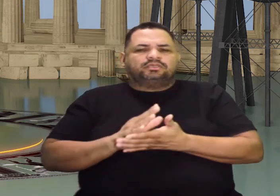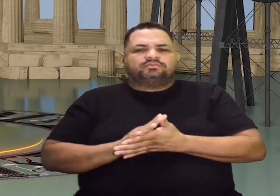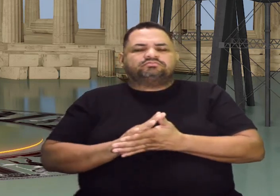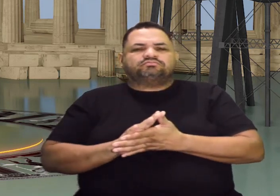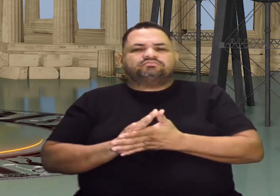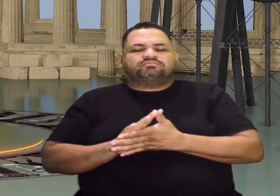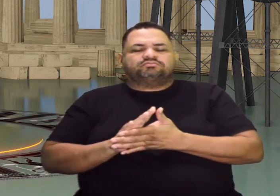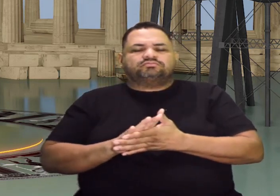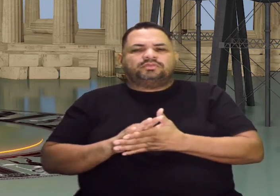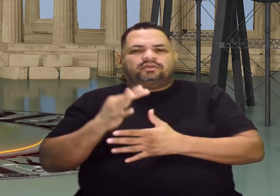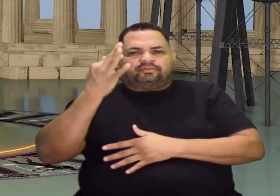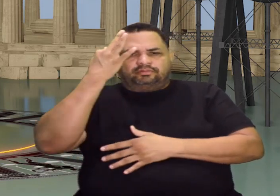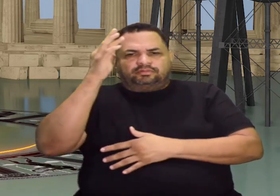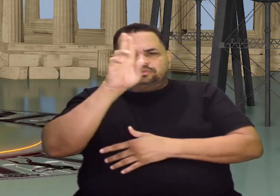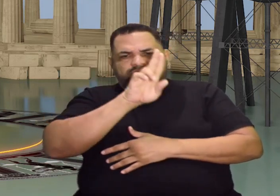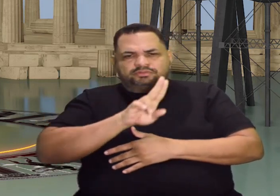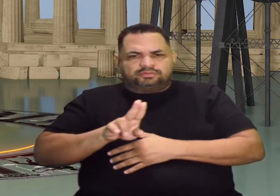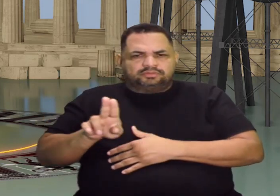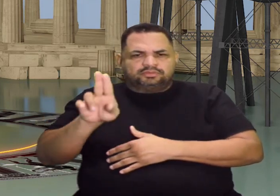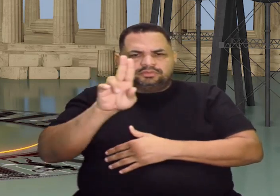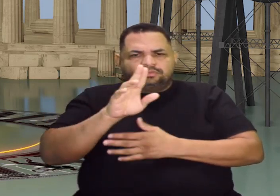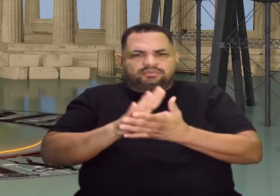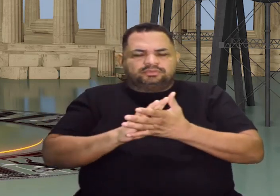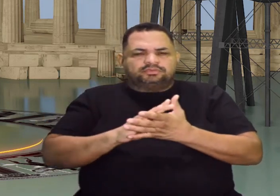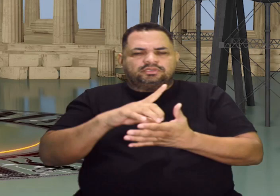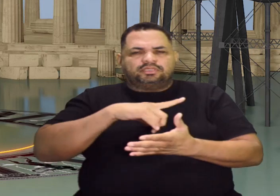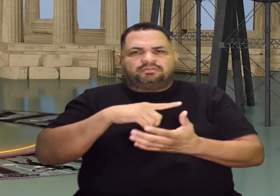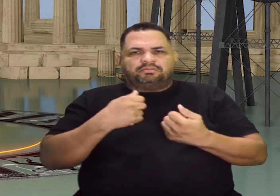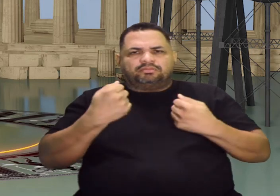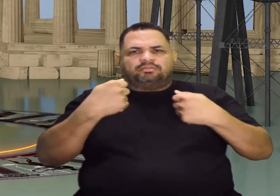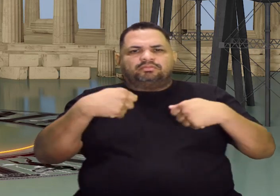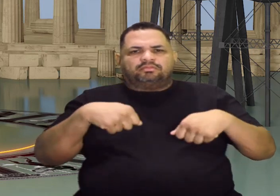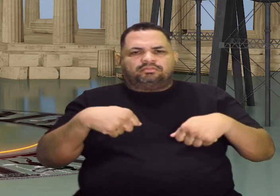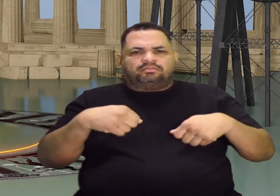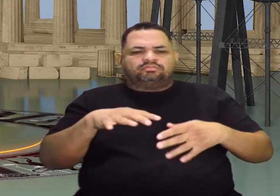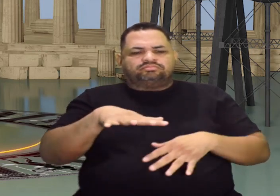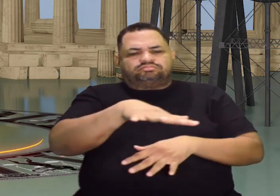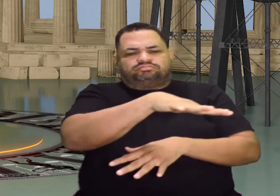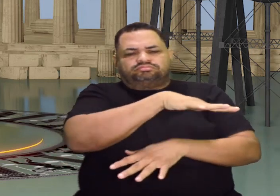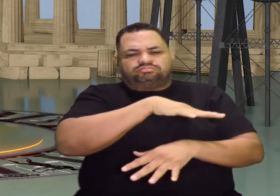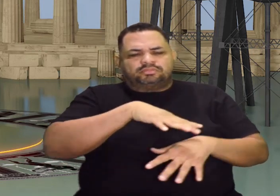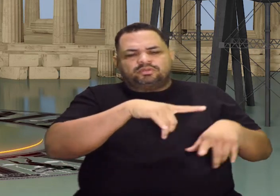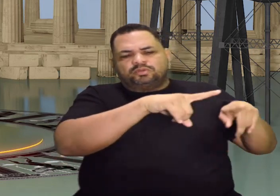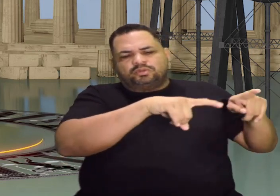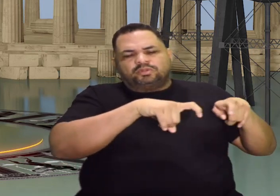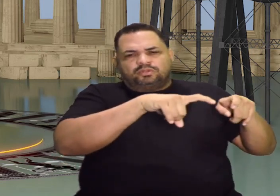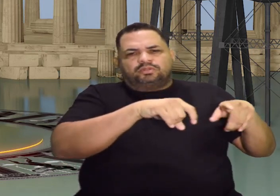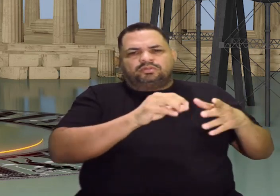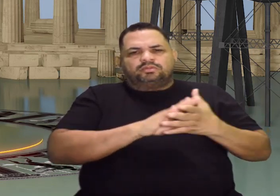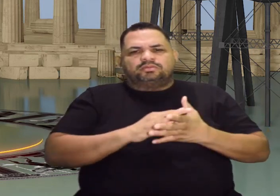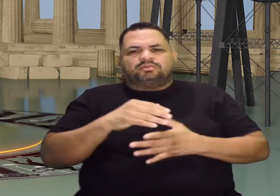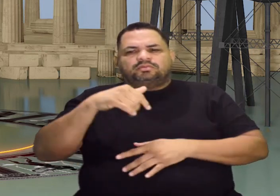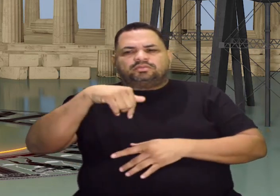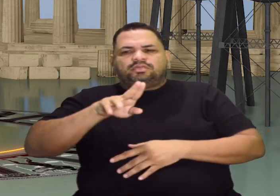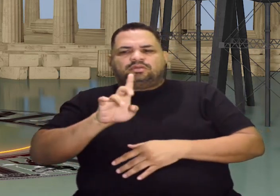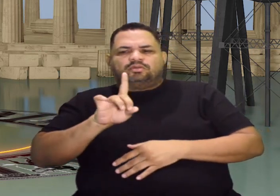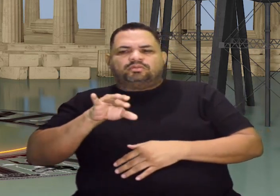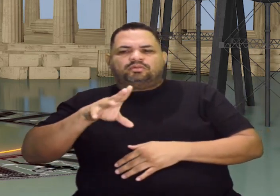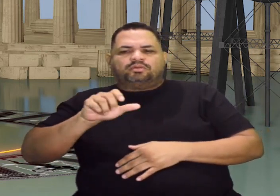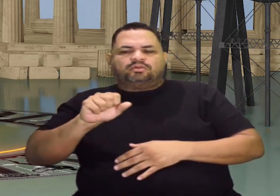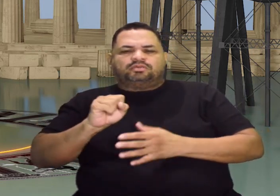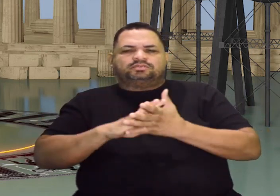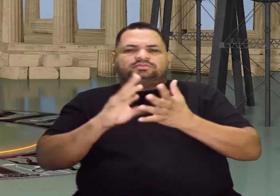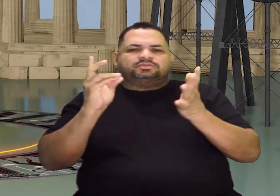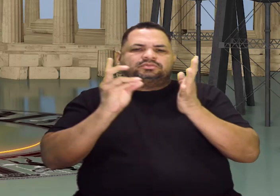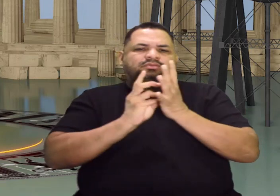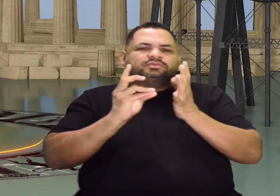seja, ver a perspectiva filosófica no âmbito do campo, do rural, quilombolas, comunidades